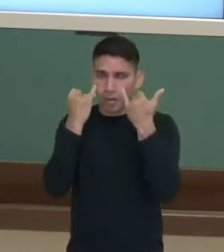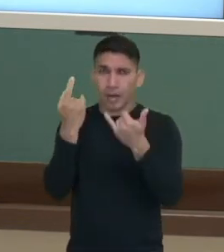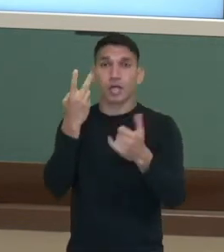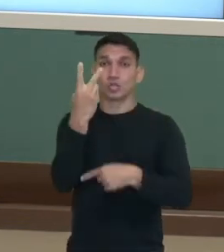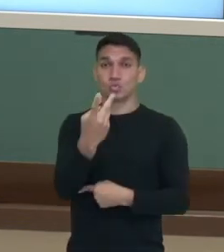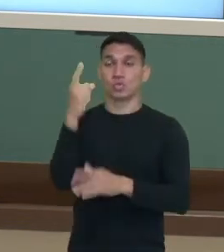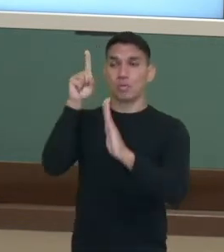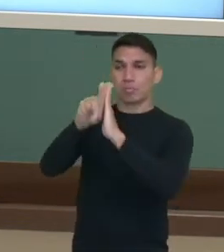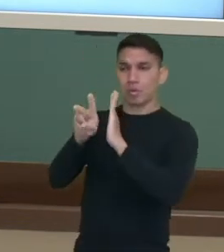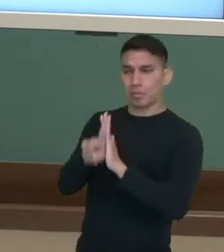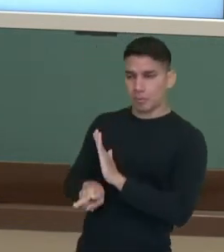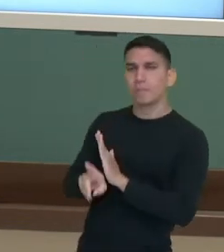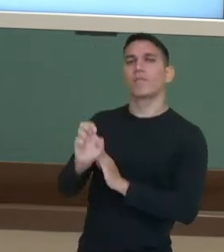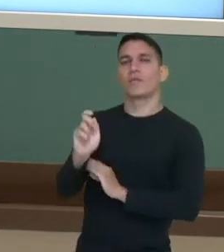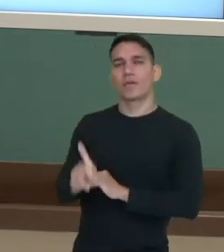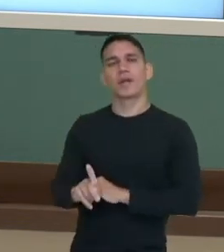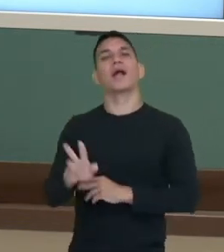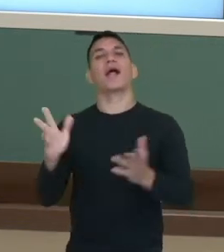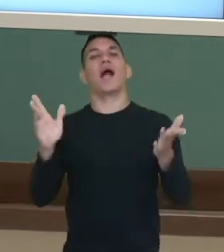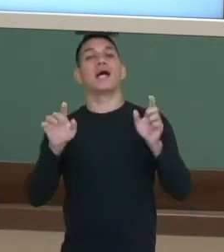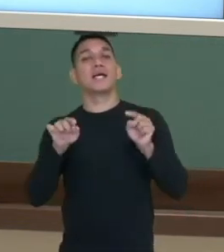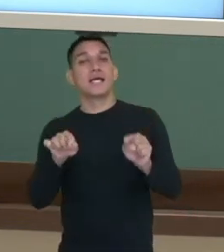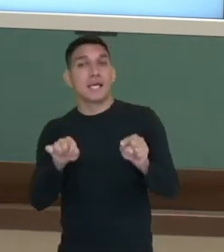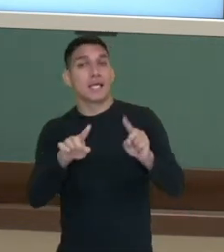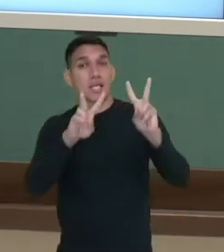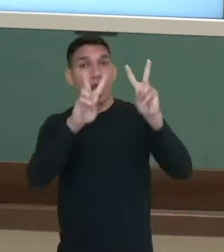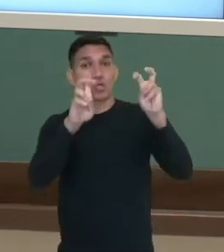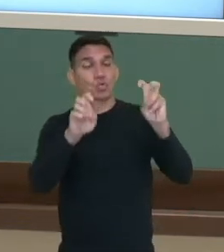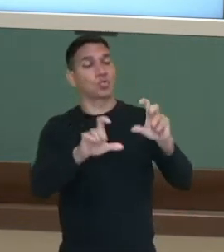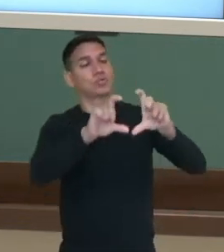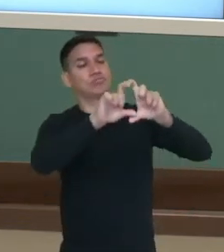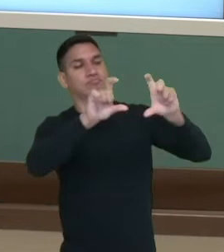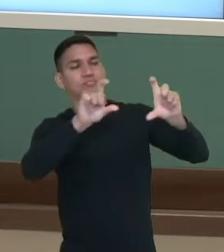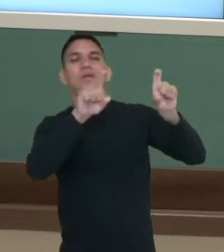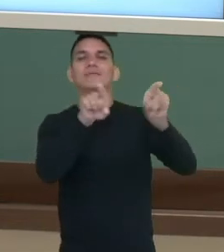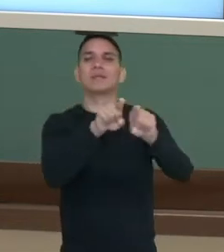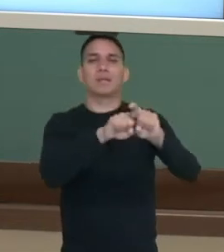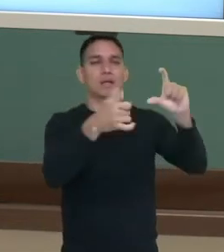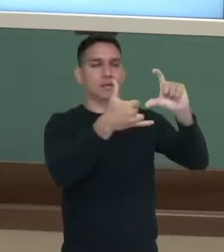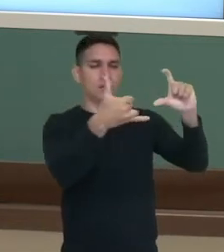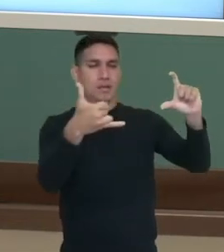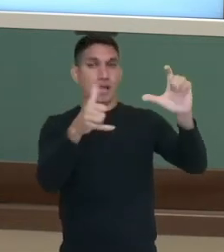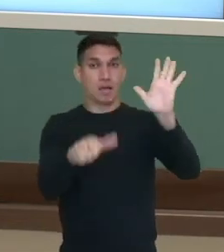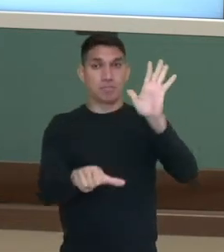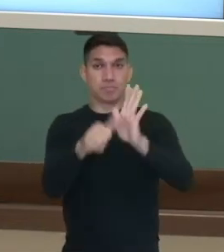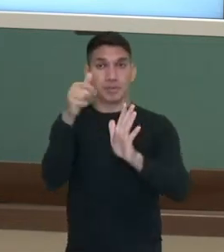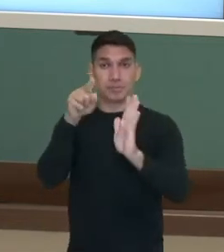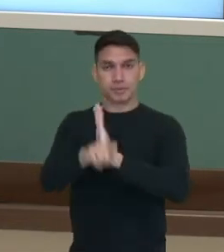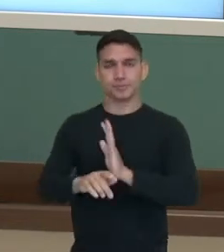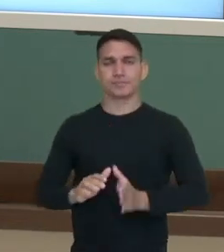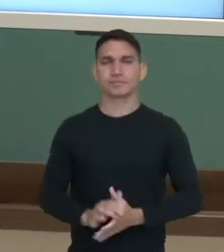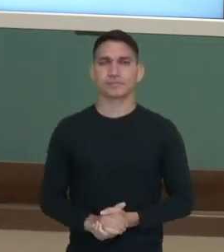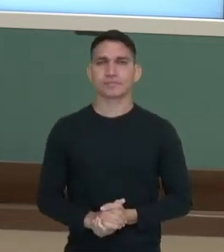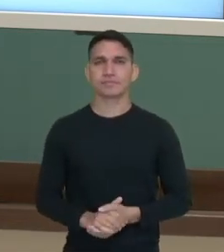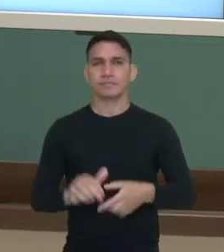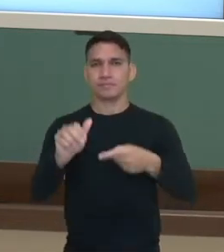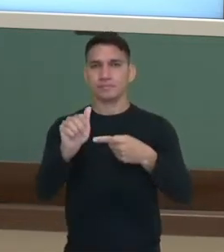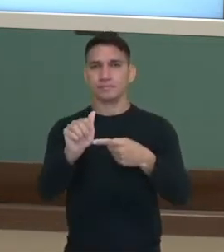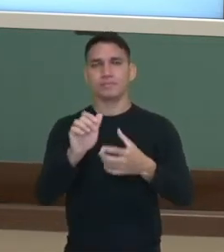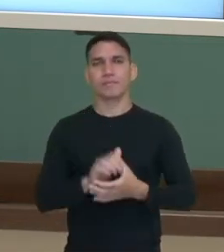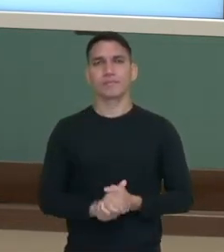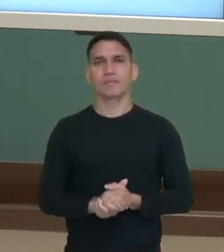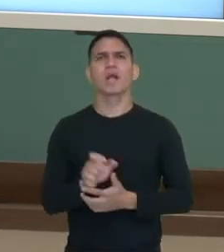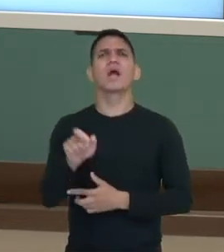nesse fragmento. A respeito do título e do subtítulo aqui, temos a primeira pergunta. Letra A. Quem